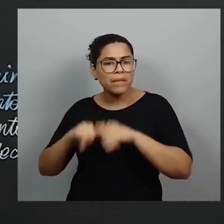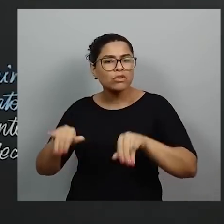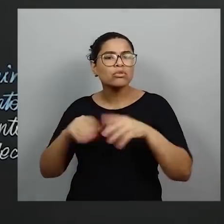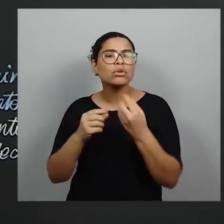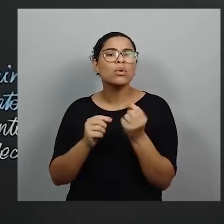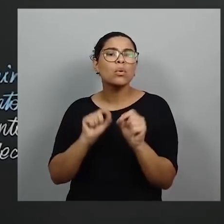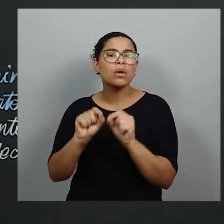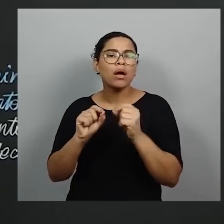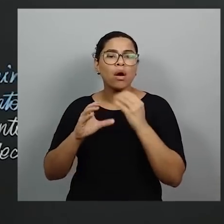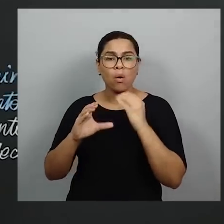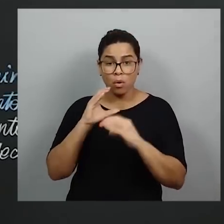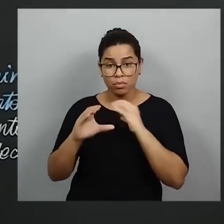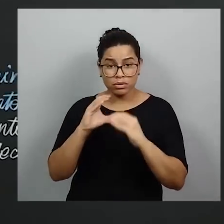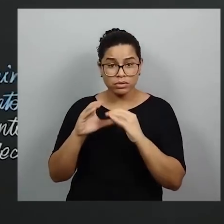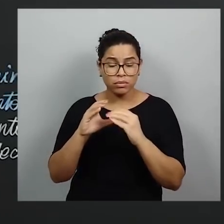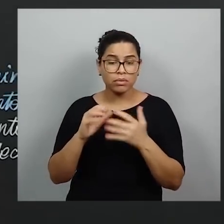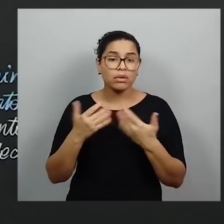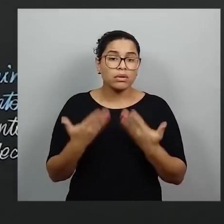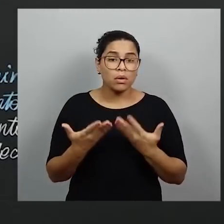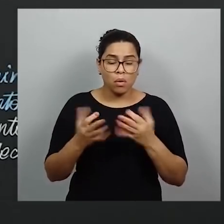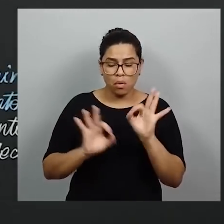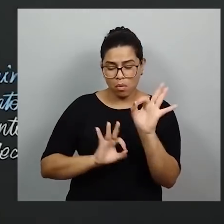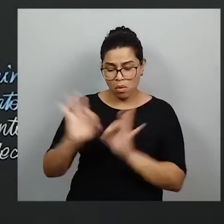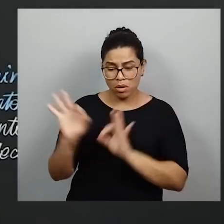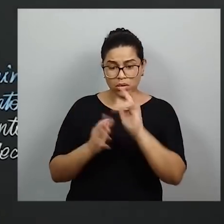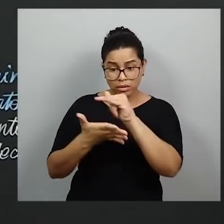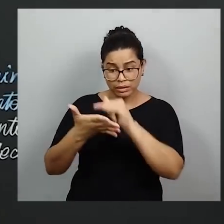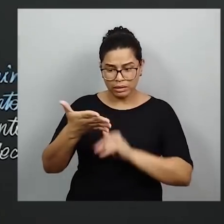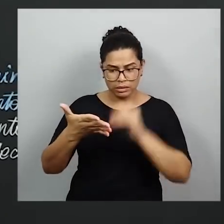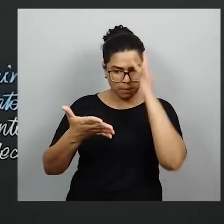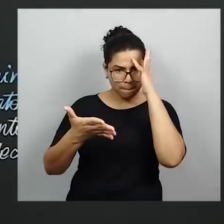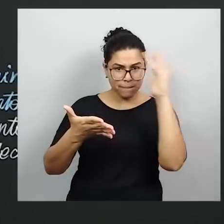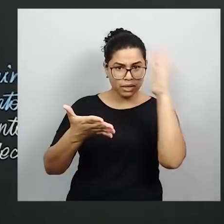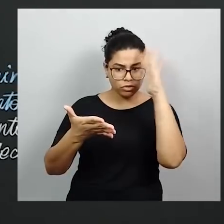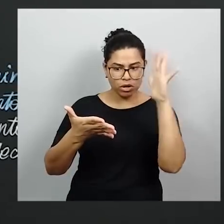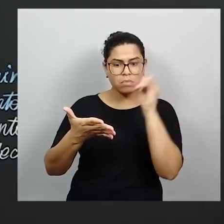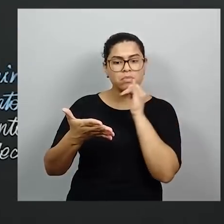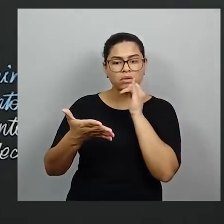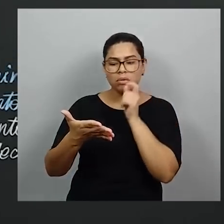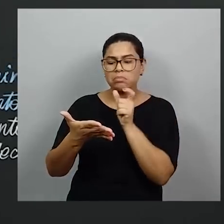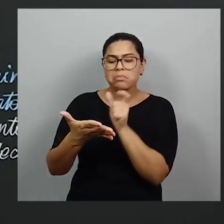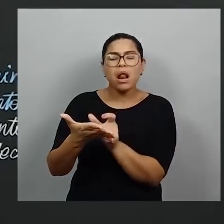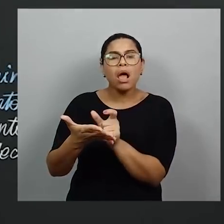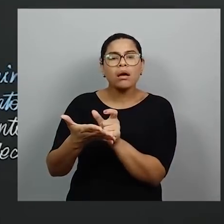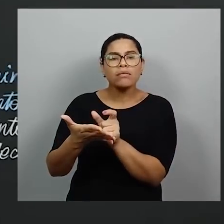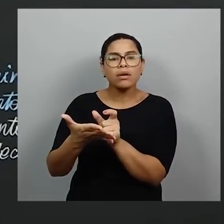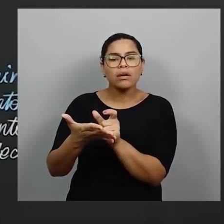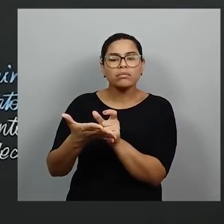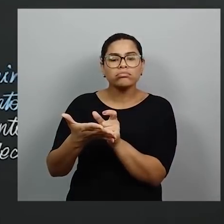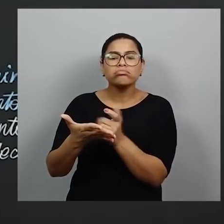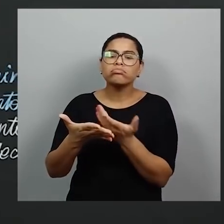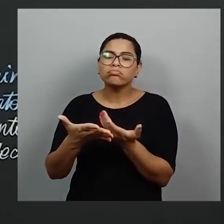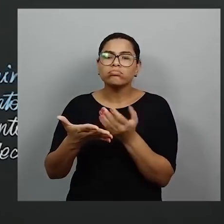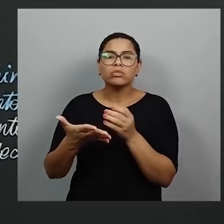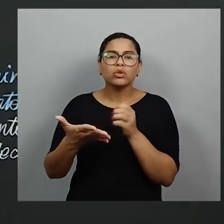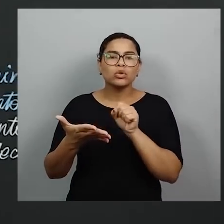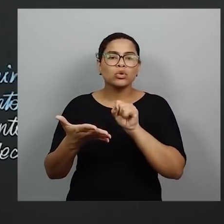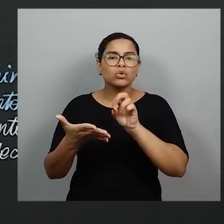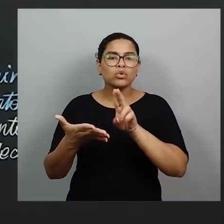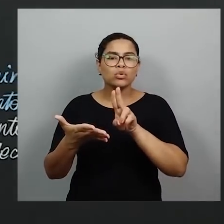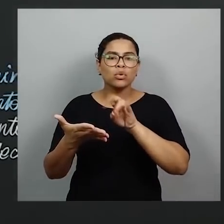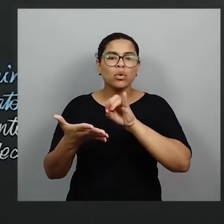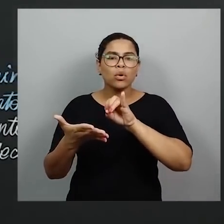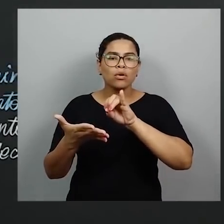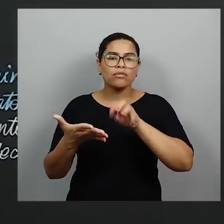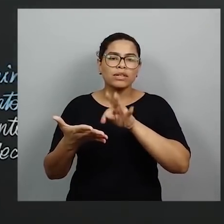que é o quê? Comunicar. Então, na hora que você estiver elaborando um texto, vamos imaginar que você use, por exemplo, a palavra suficiente. O